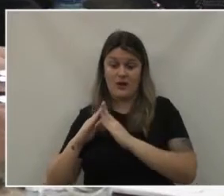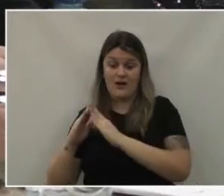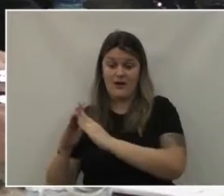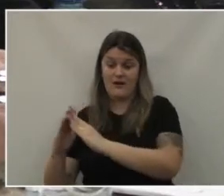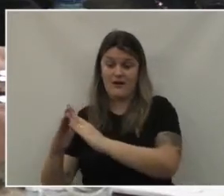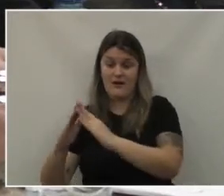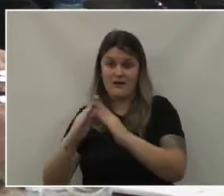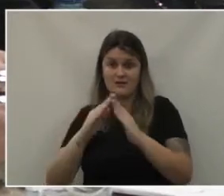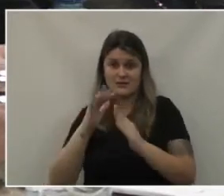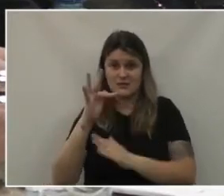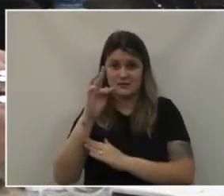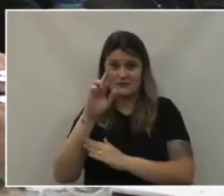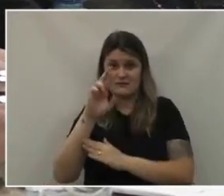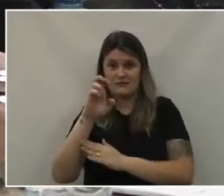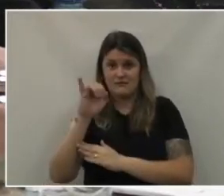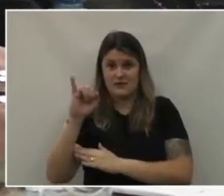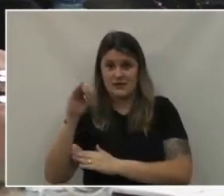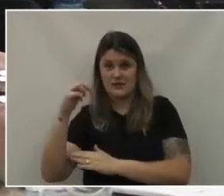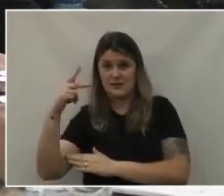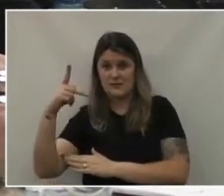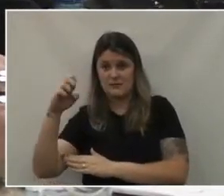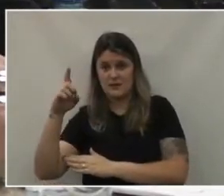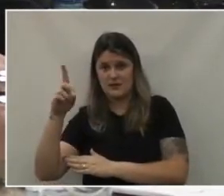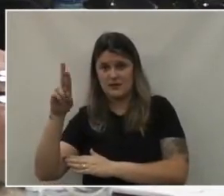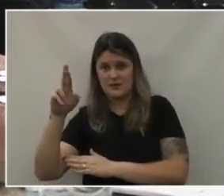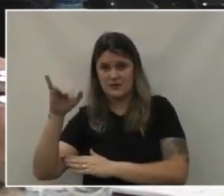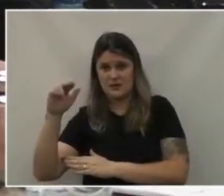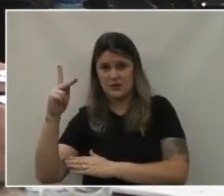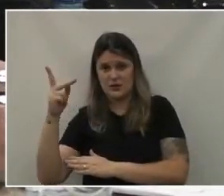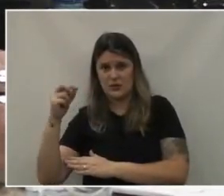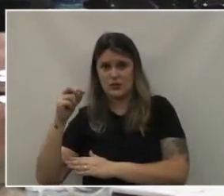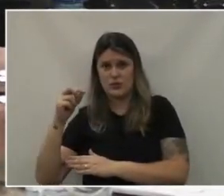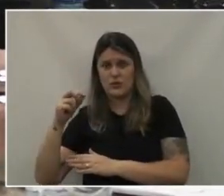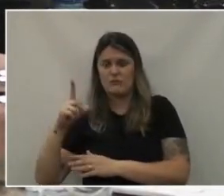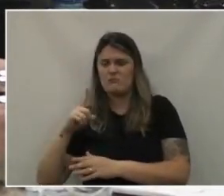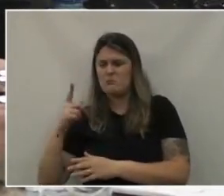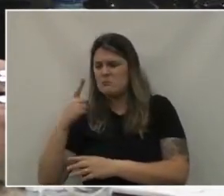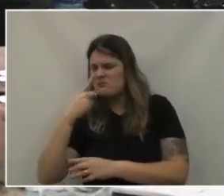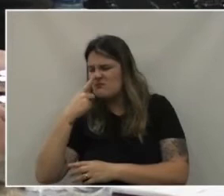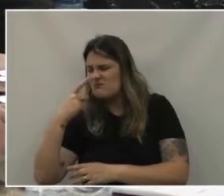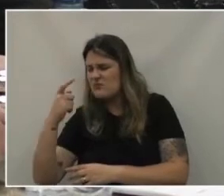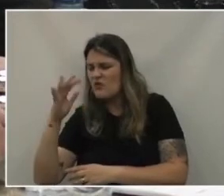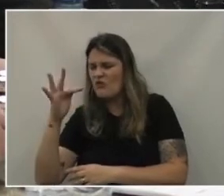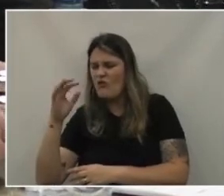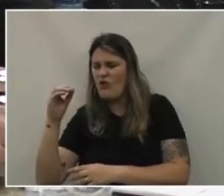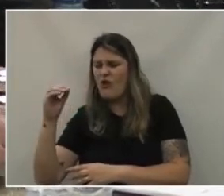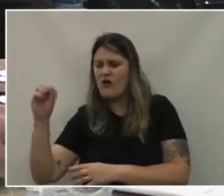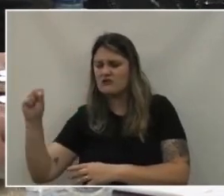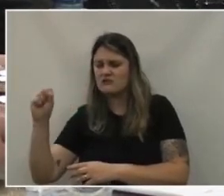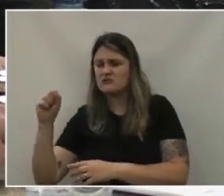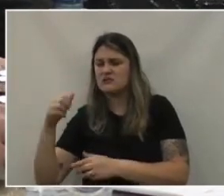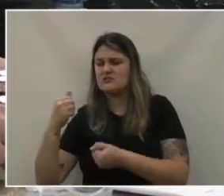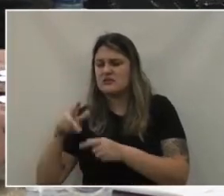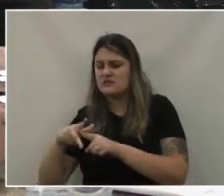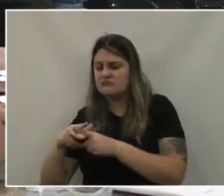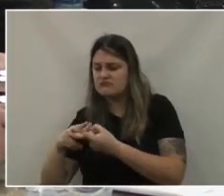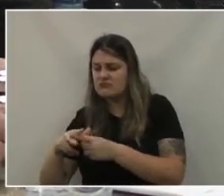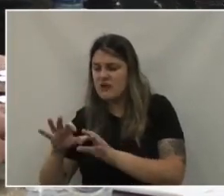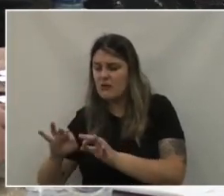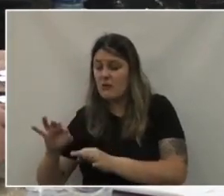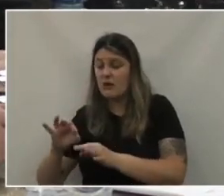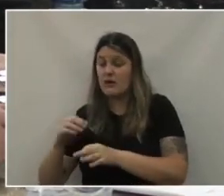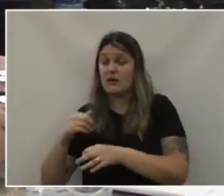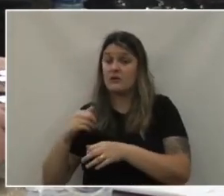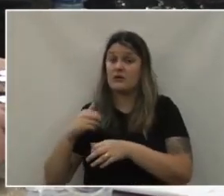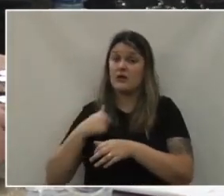Pedrinho, mas até o momento só tinha recebido respostas vagas aí, nenhuma solução. Então, em